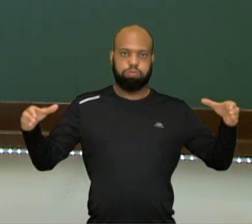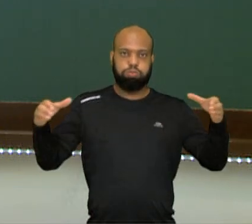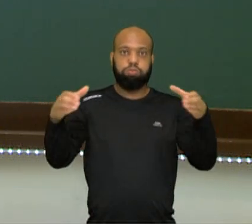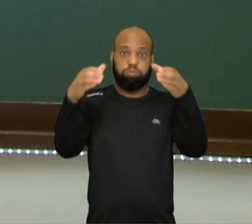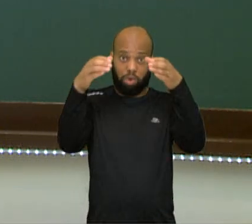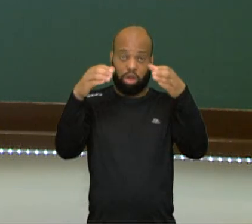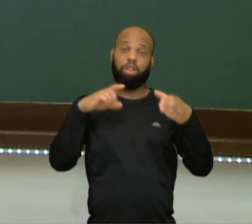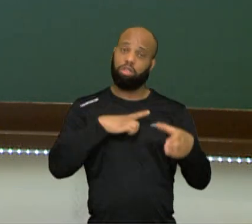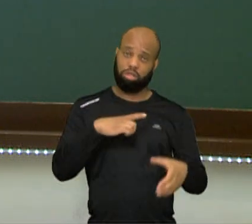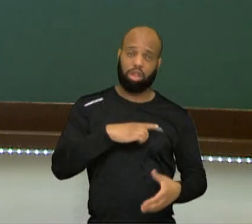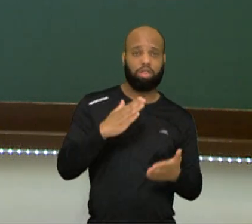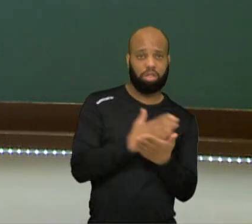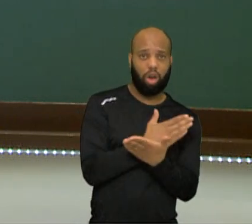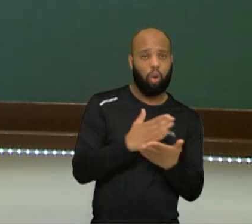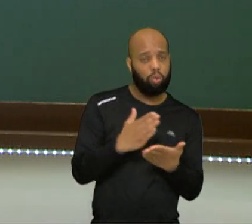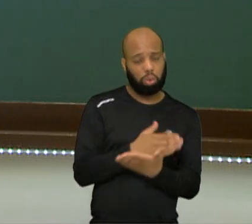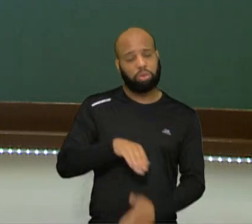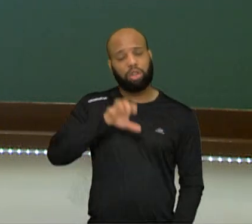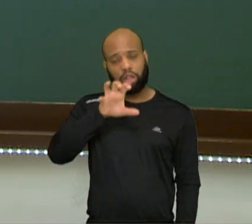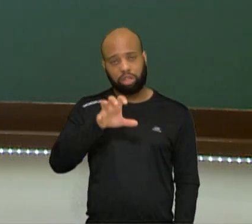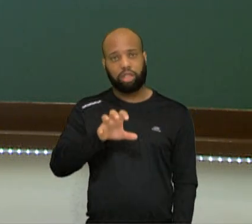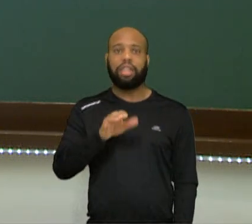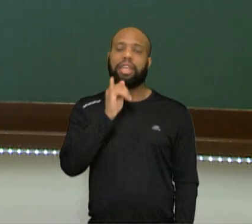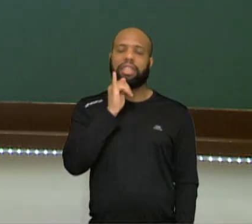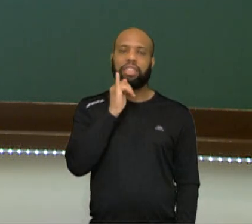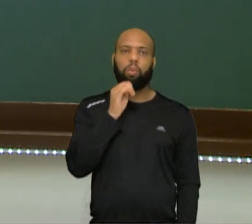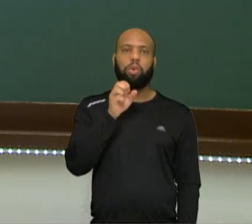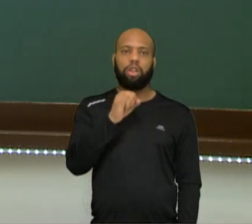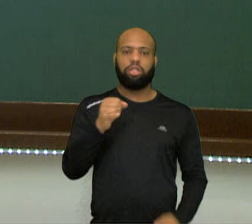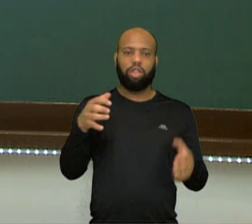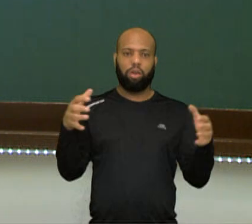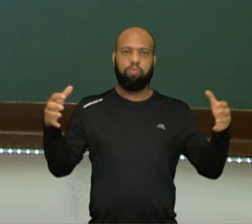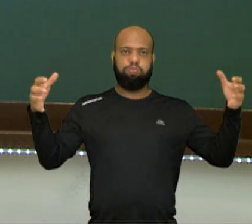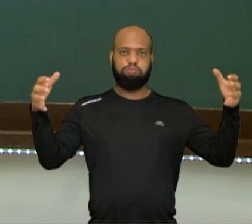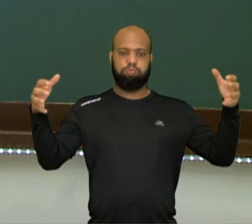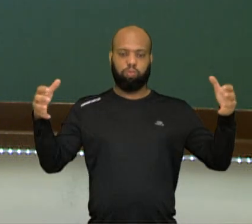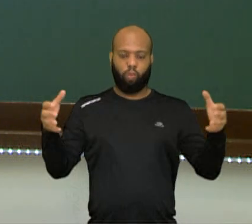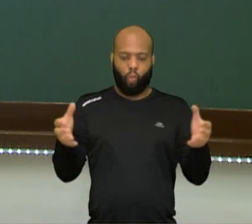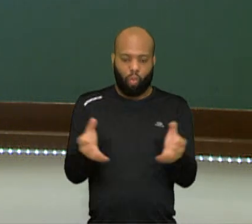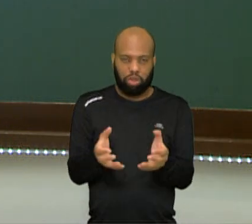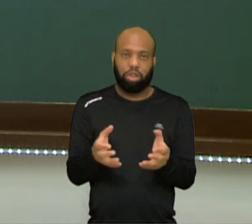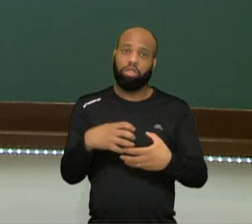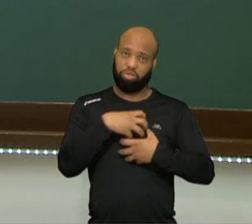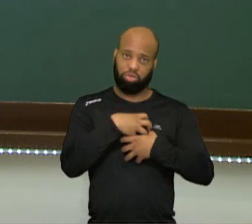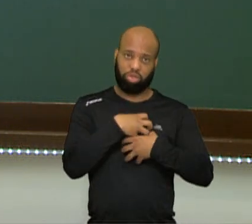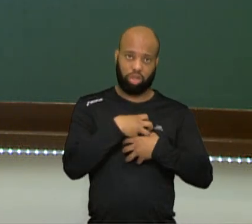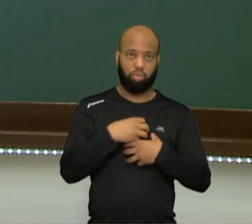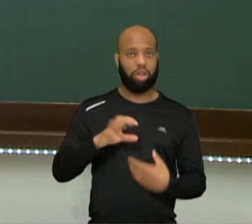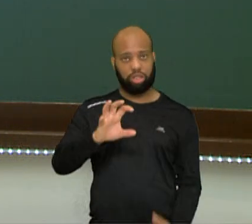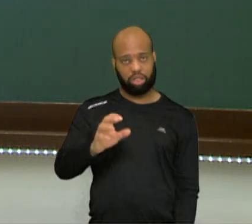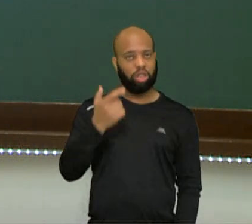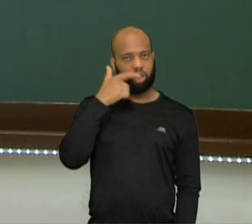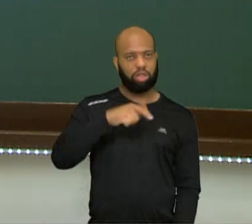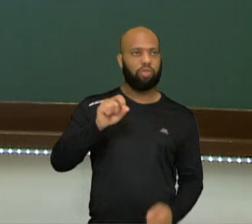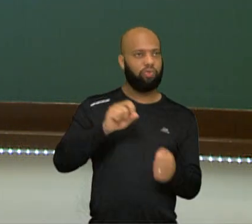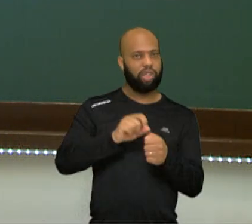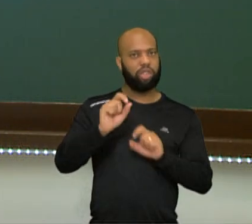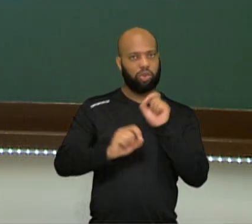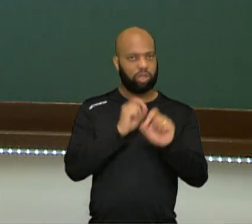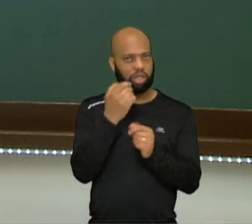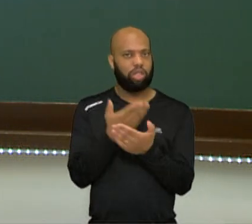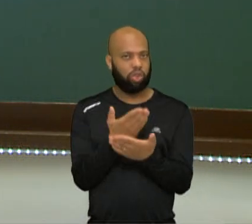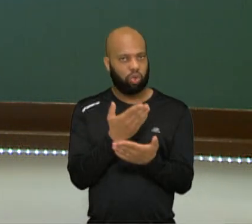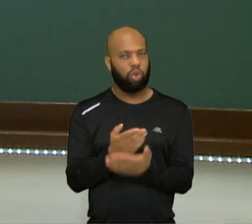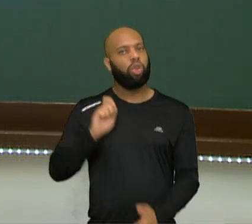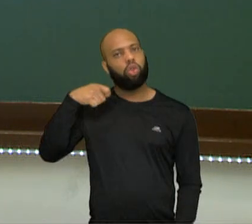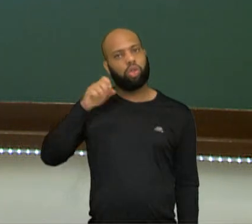o topo da pirâmide mais largo quando ela é maior, mais estreito quando ela é menor, e aí a gente consegue estabelecer um estudo